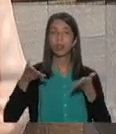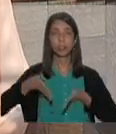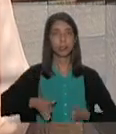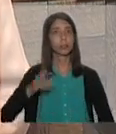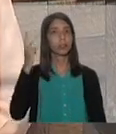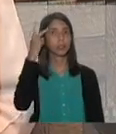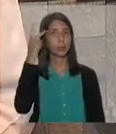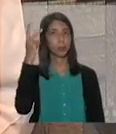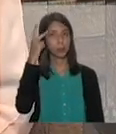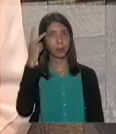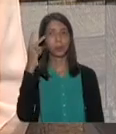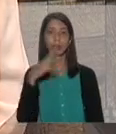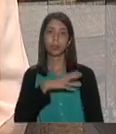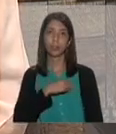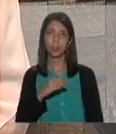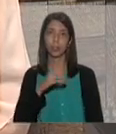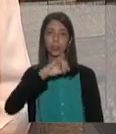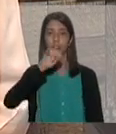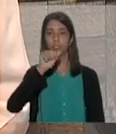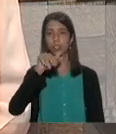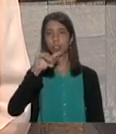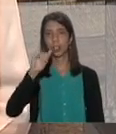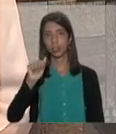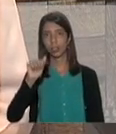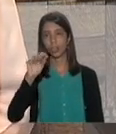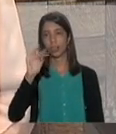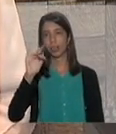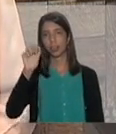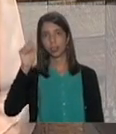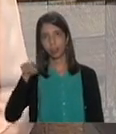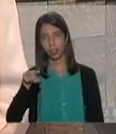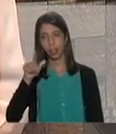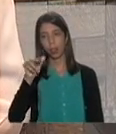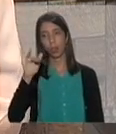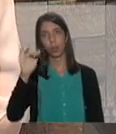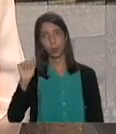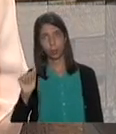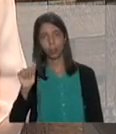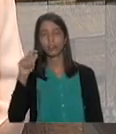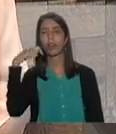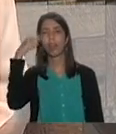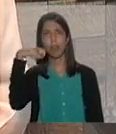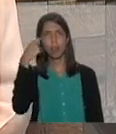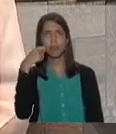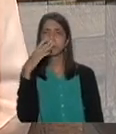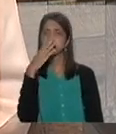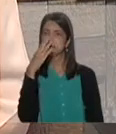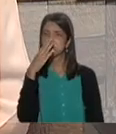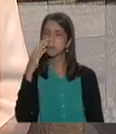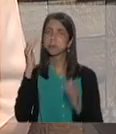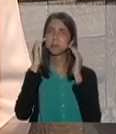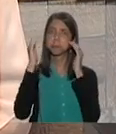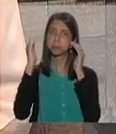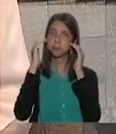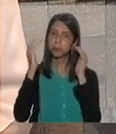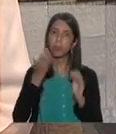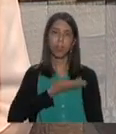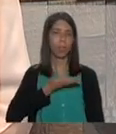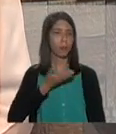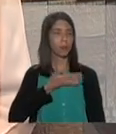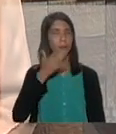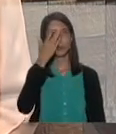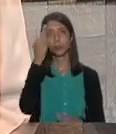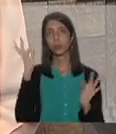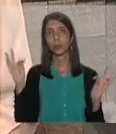Ele é paulista, é pai da Janaína, da Tainá e da Luana. É um ator muito respeitado e admirado por seus